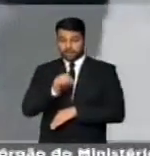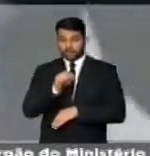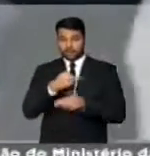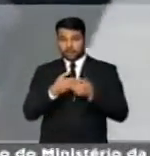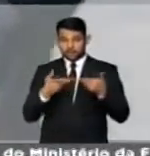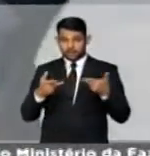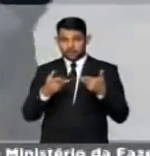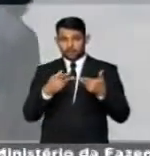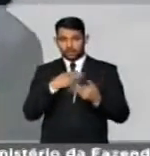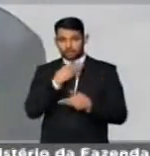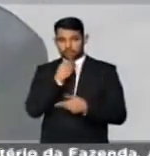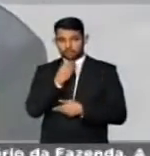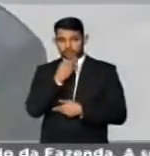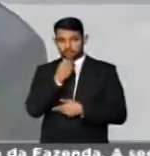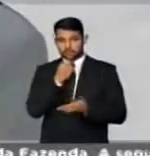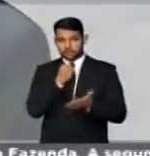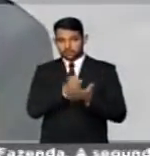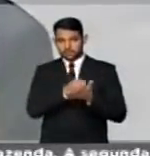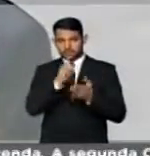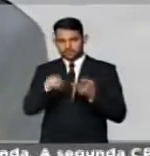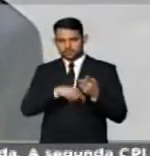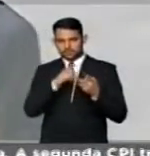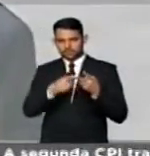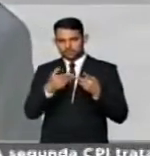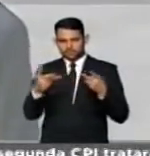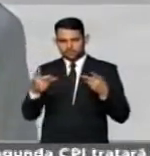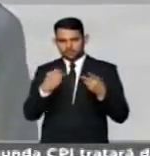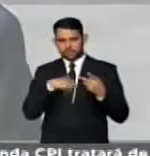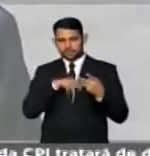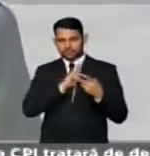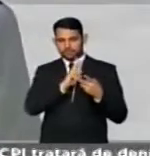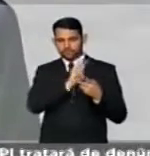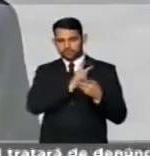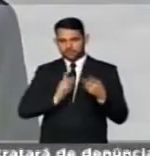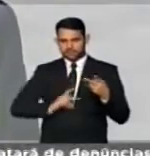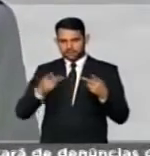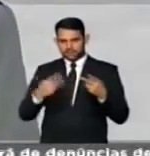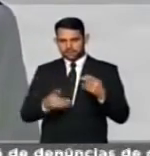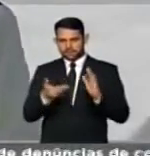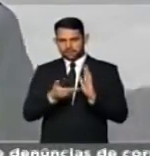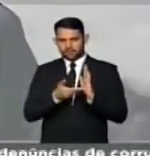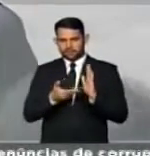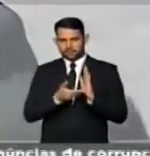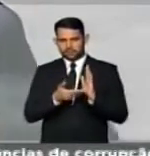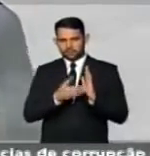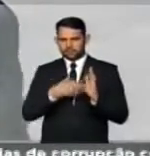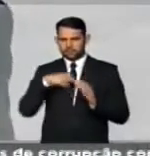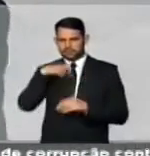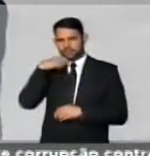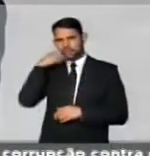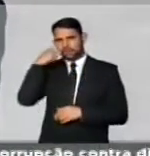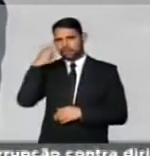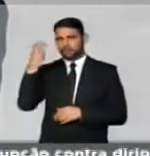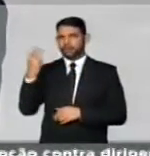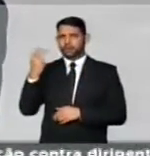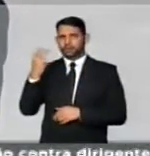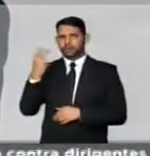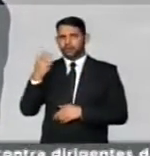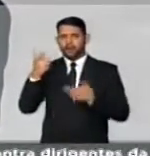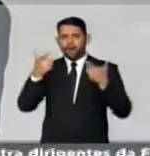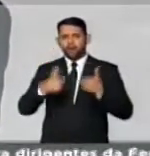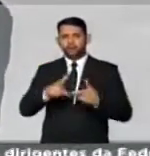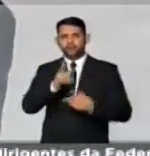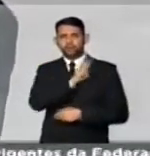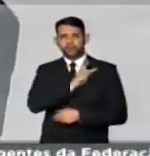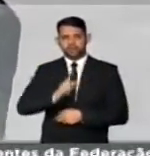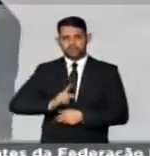questão de machismo. Segundo lugar, sobre a presidência dessa Câmara. É uma vergonha aonde o